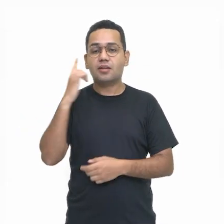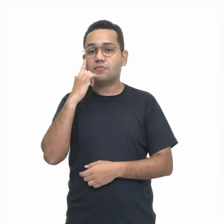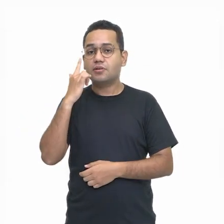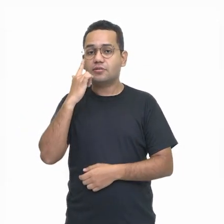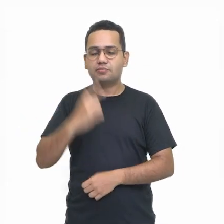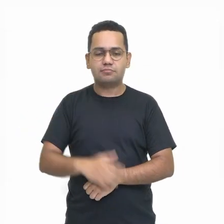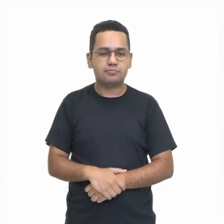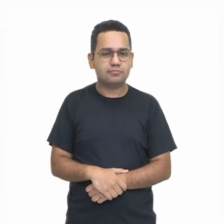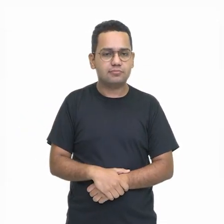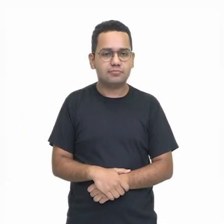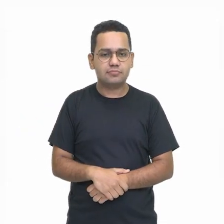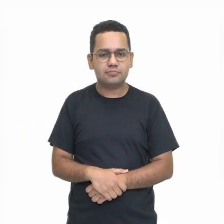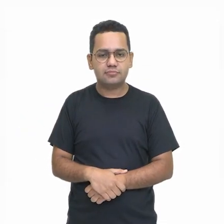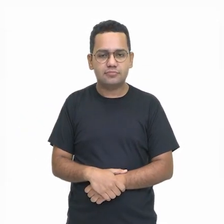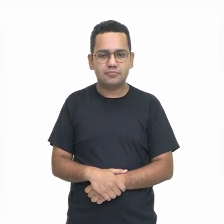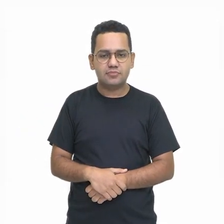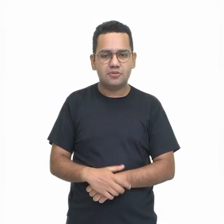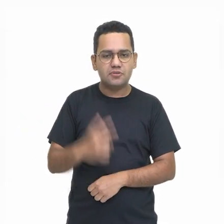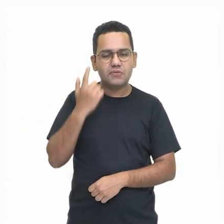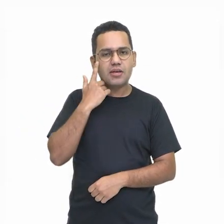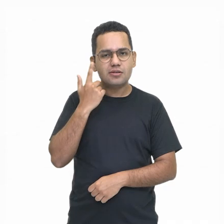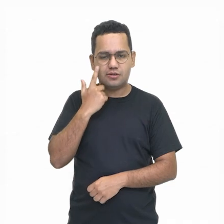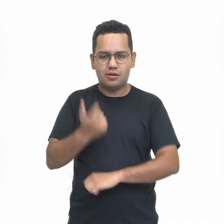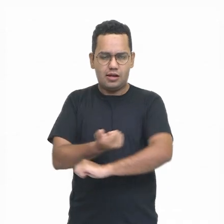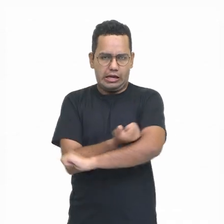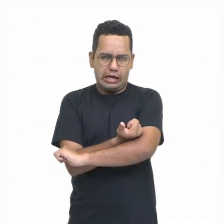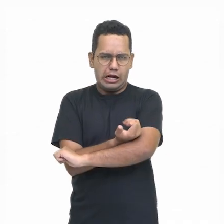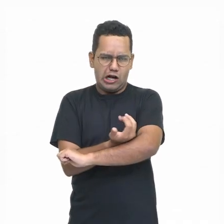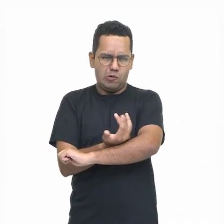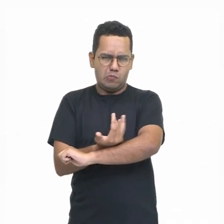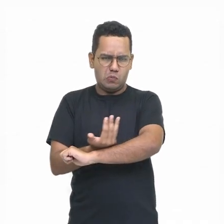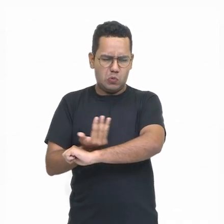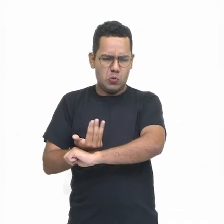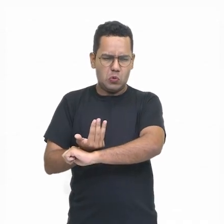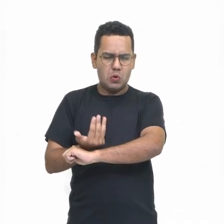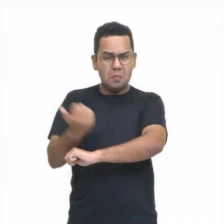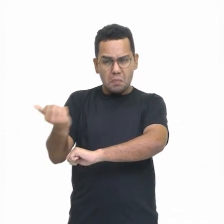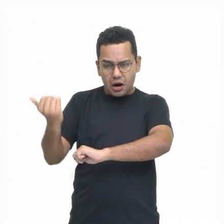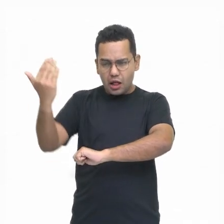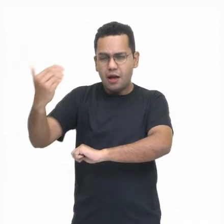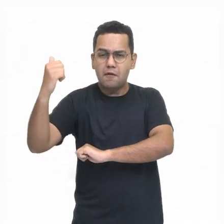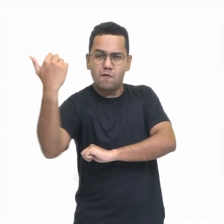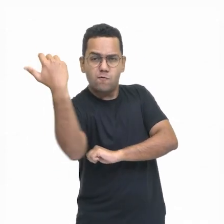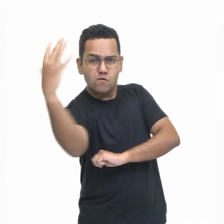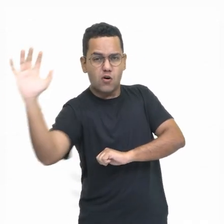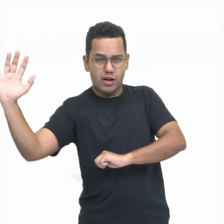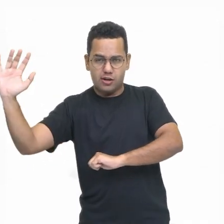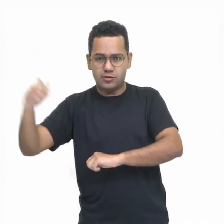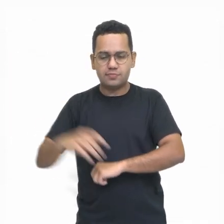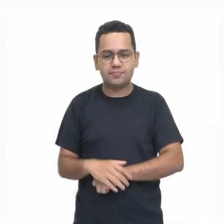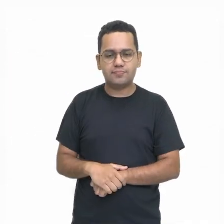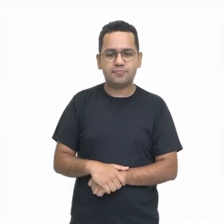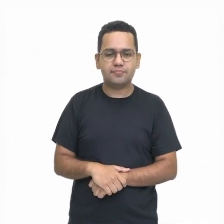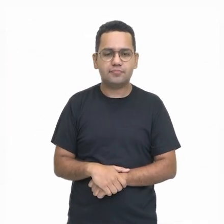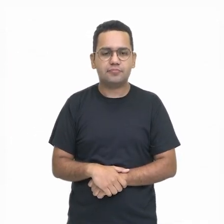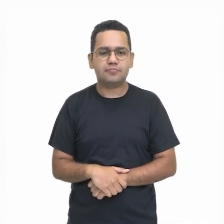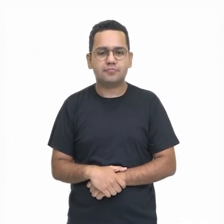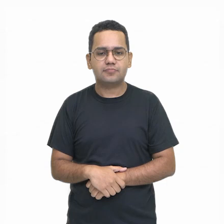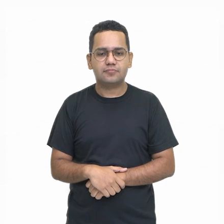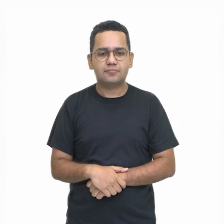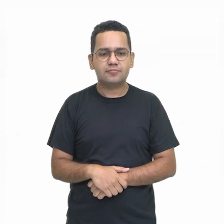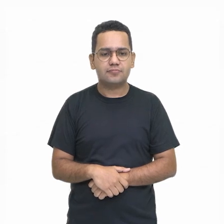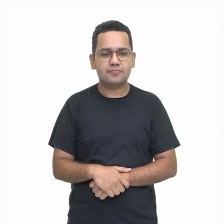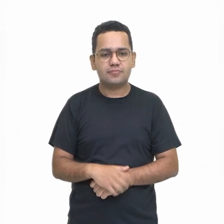né? Uma área de florestas que vocês estão vendo lá ao fundo da imagem. Nós temos as